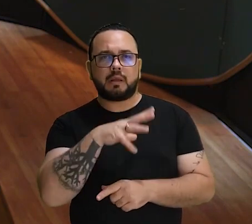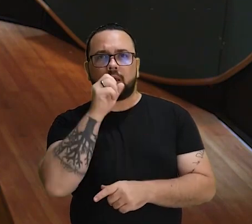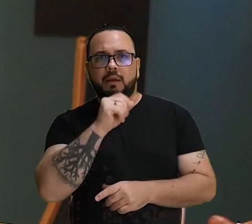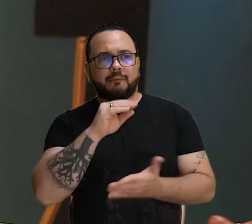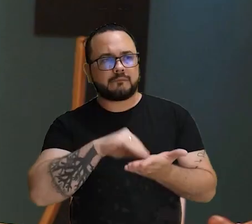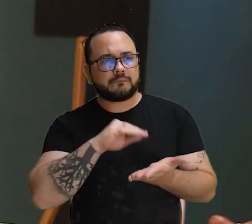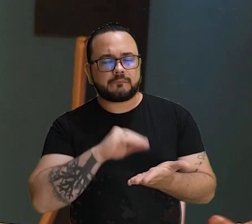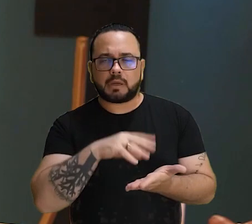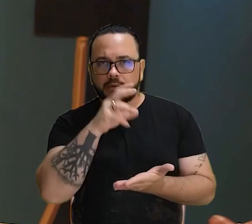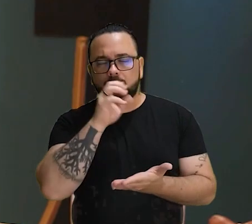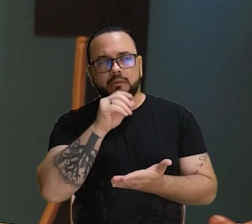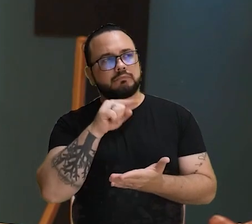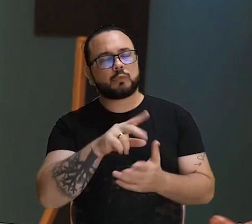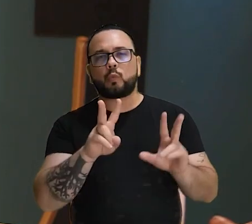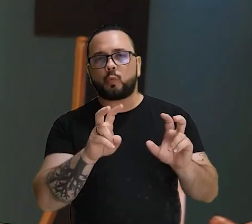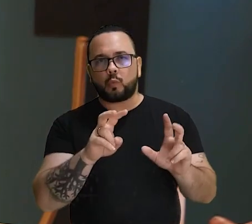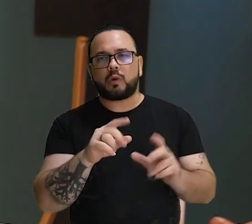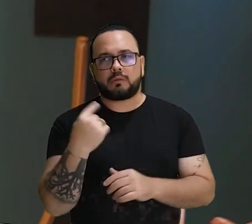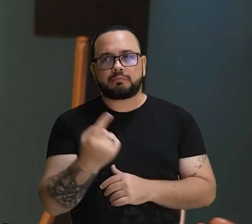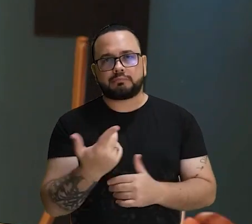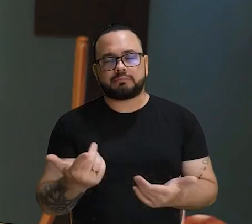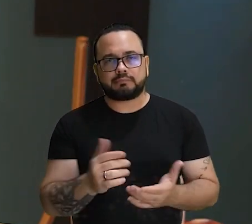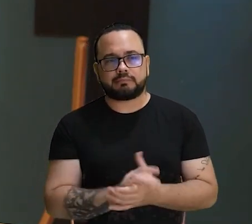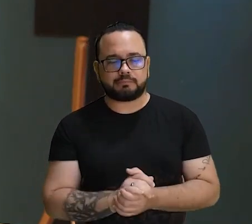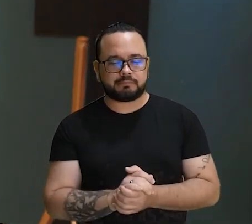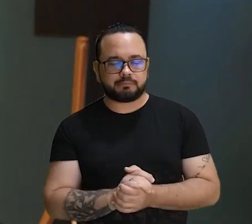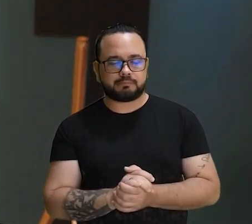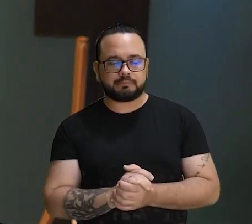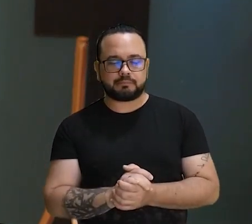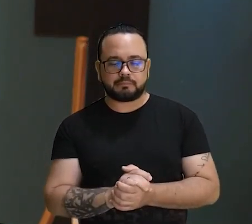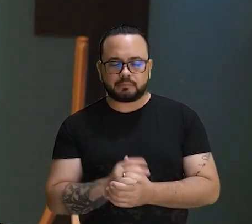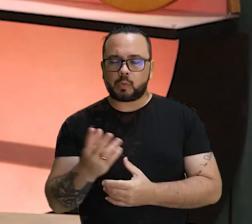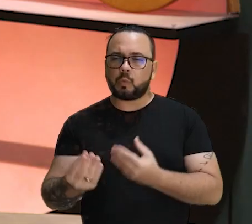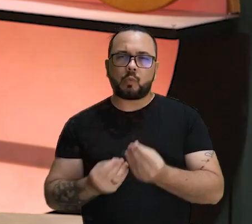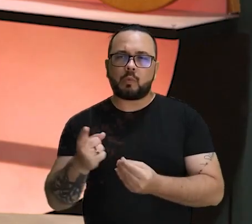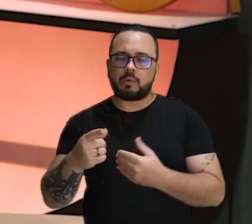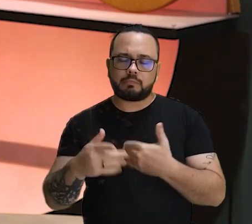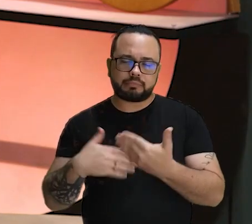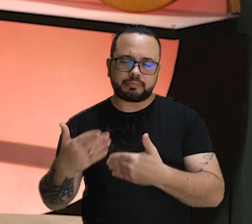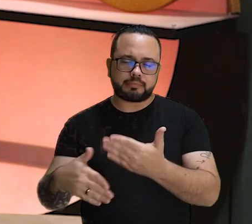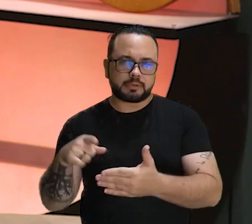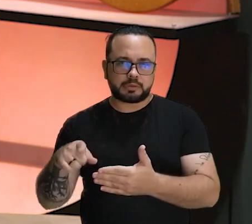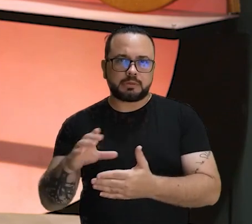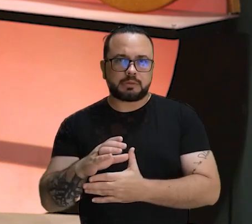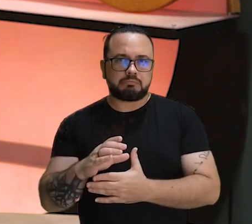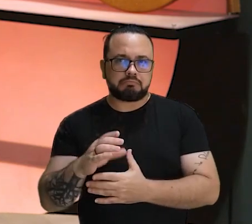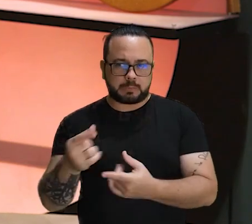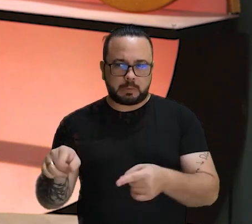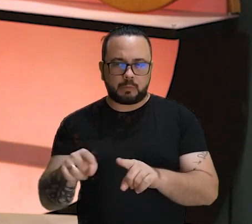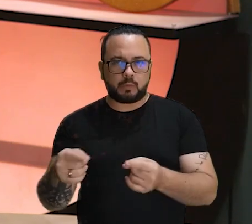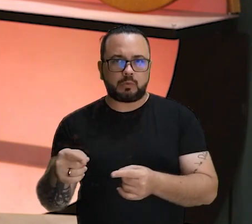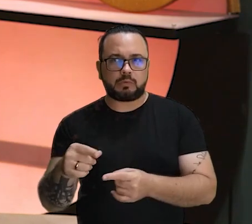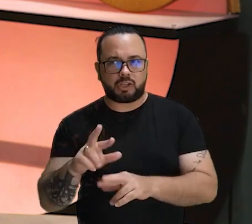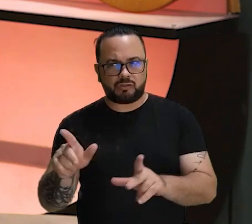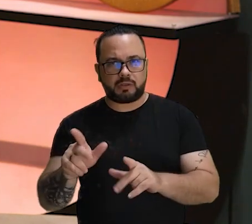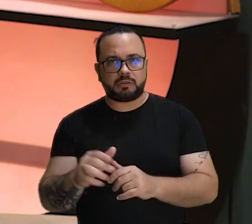meio de tanta apneia, tanta falta de ar que a gente tá vivendo, né? Em tantos círculos. Como é que foi esse processo desse disco? Assim, ele é bem diferente